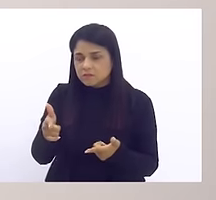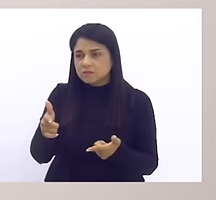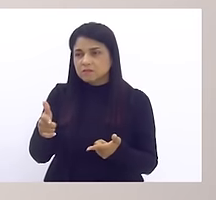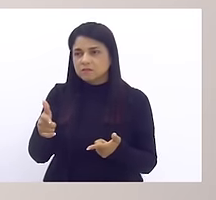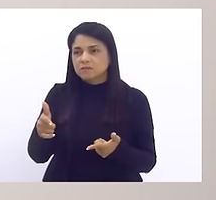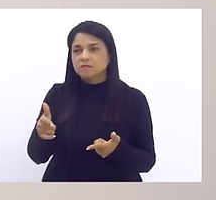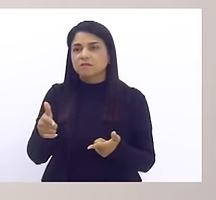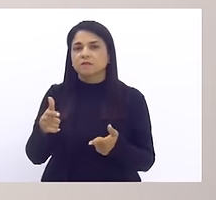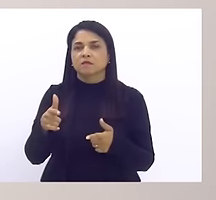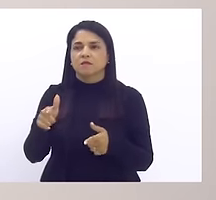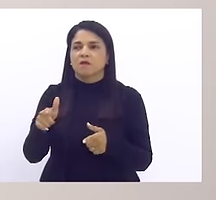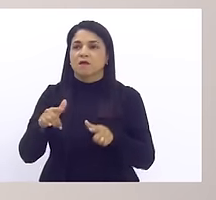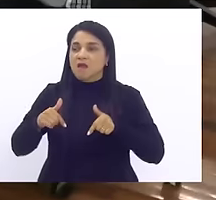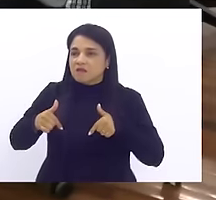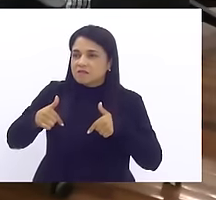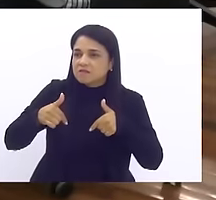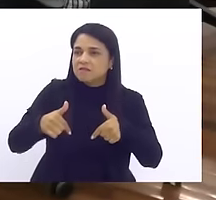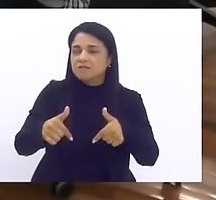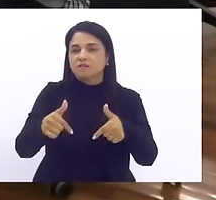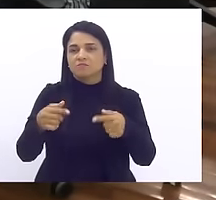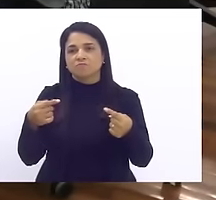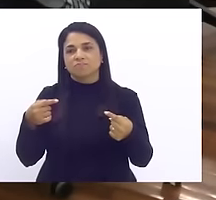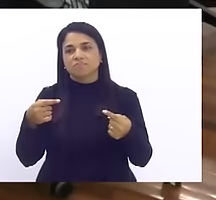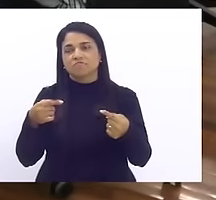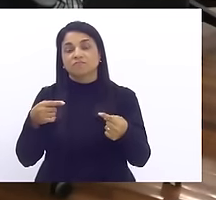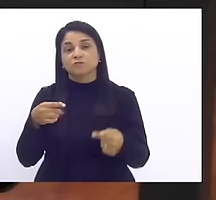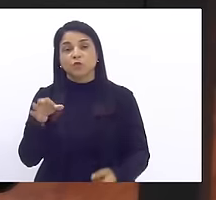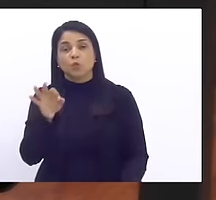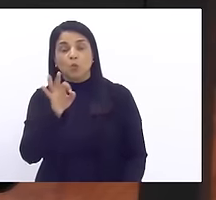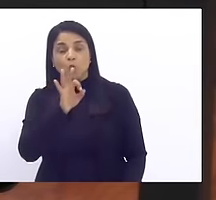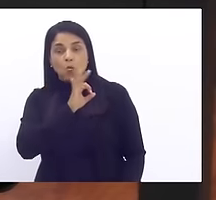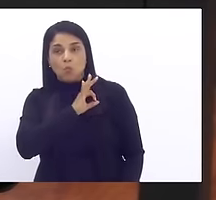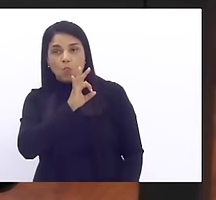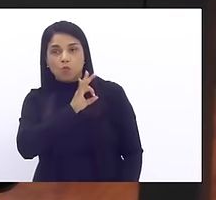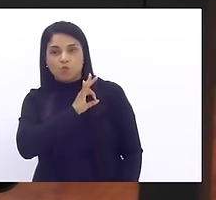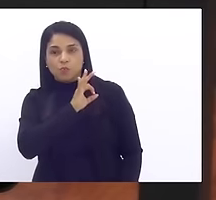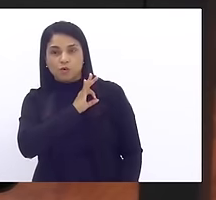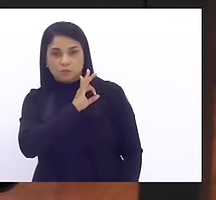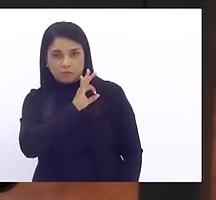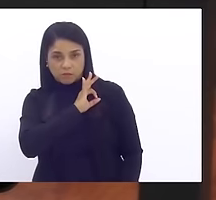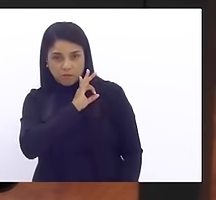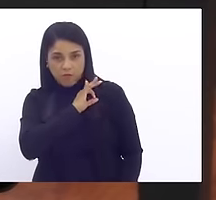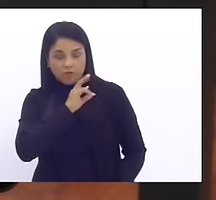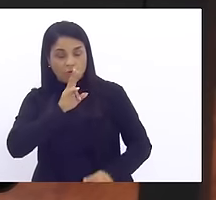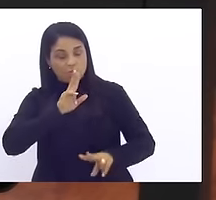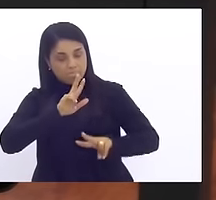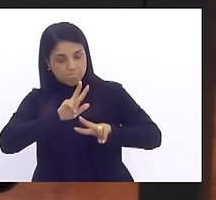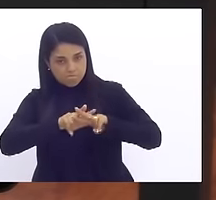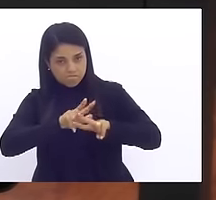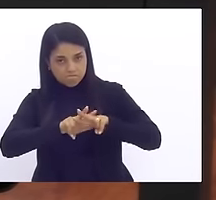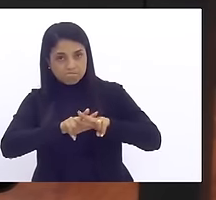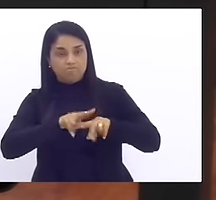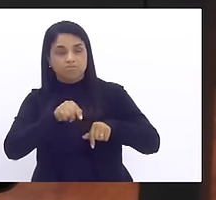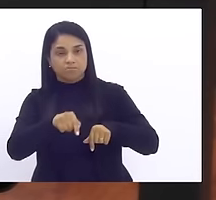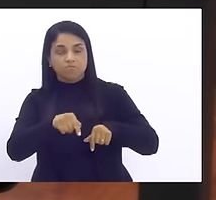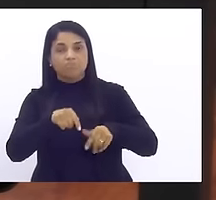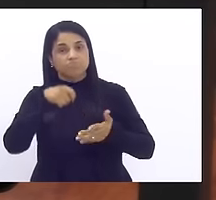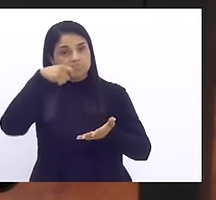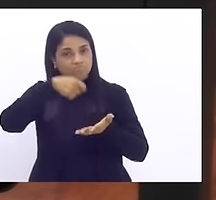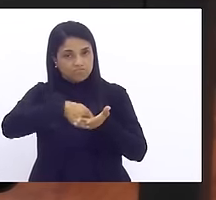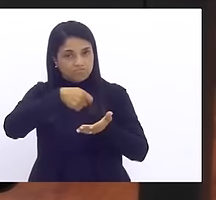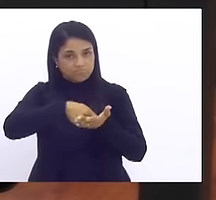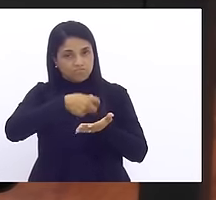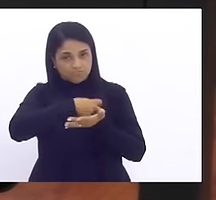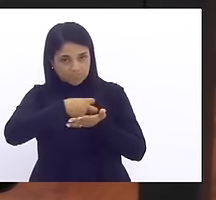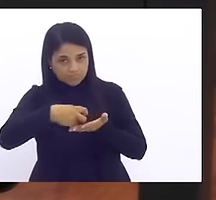ações que combinaram com esse tipo de ação ou policial militar Dido foi severamente repreendido E se eu não me recordo